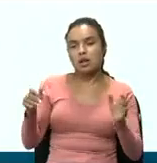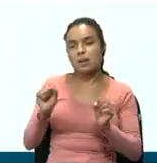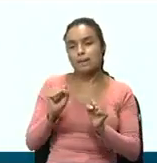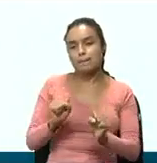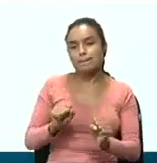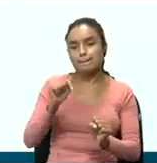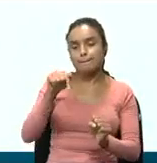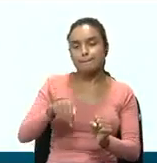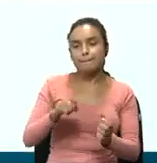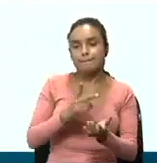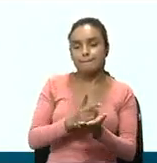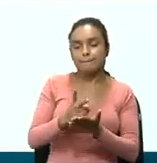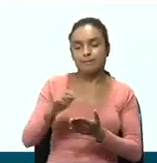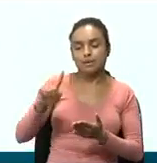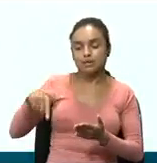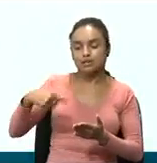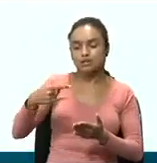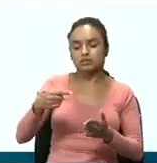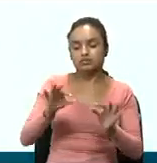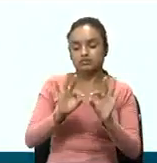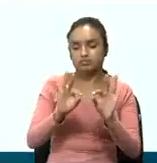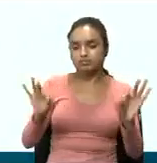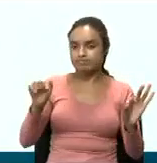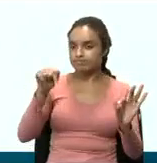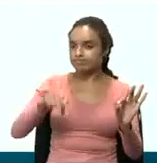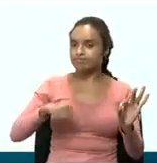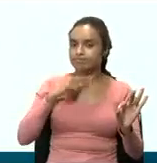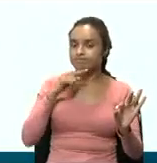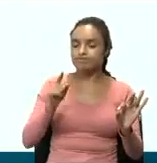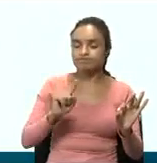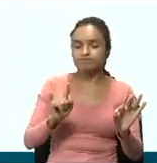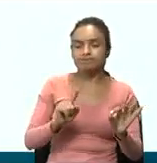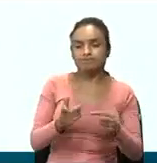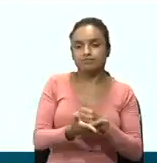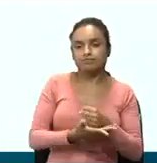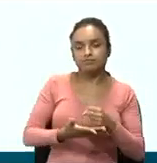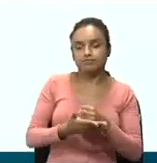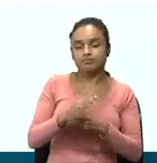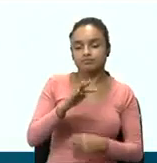ainda continuar na próxima linha. Antes, não vou aplicar ainda o teorema fundamental do cálculo.